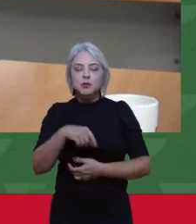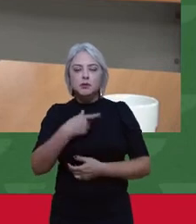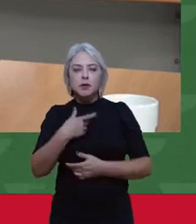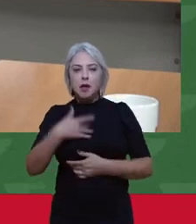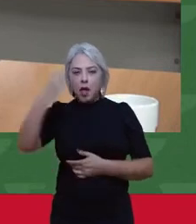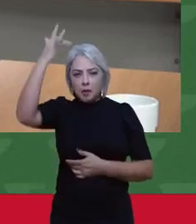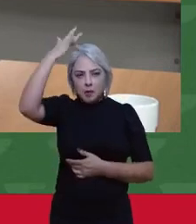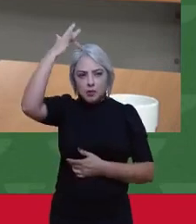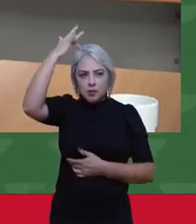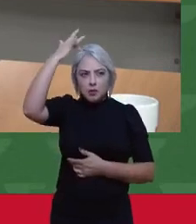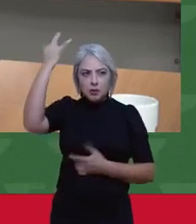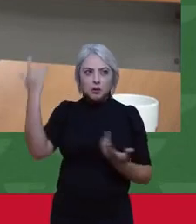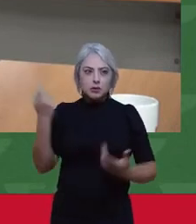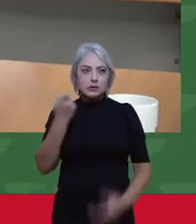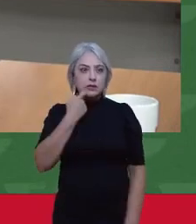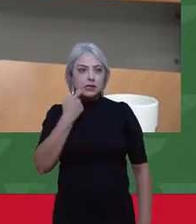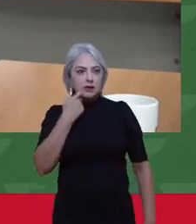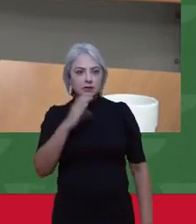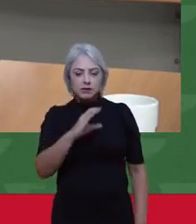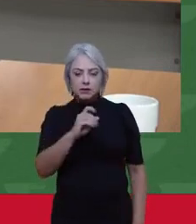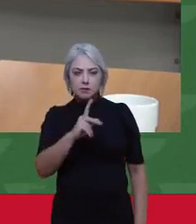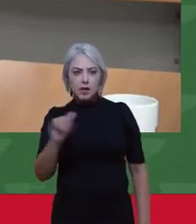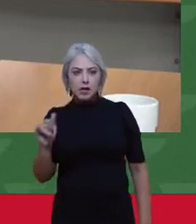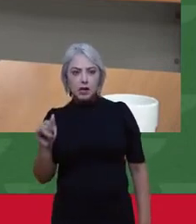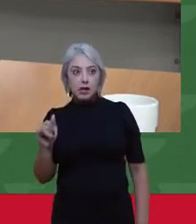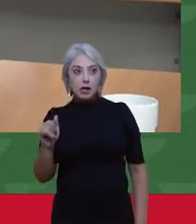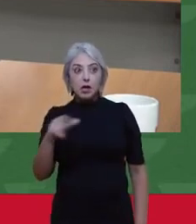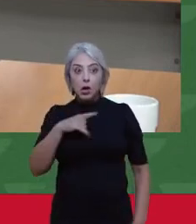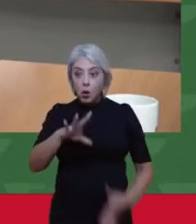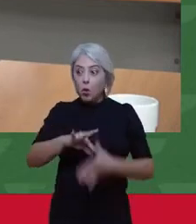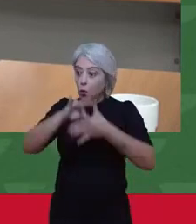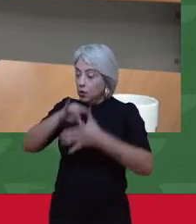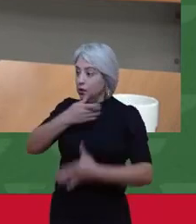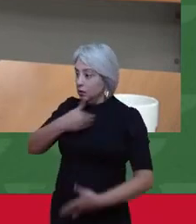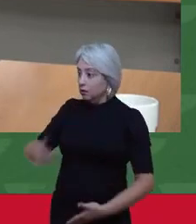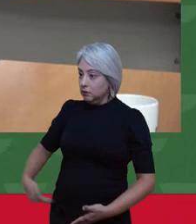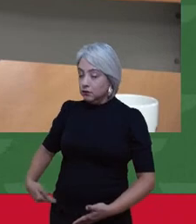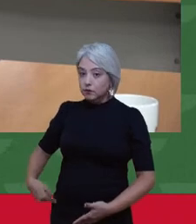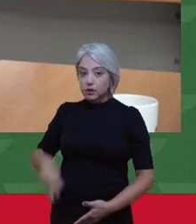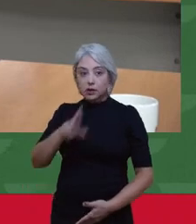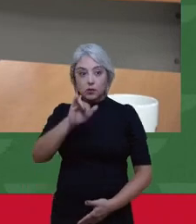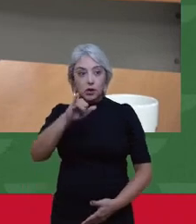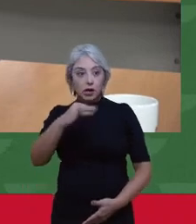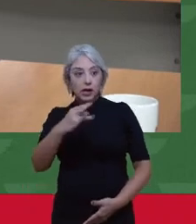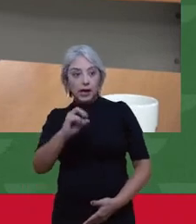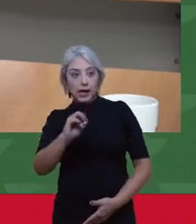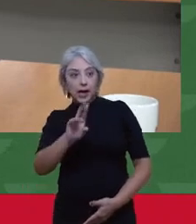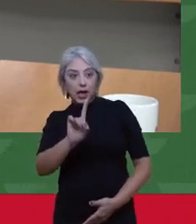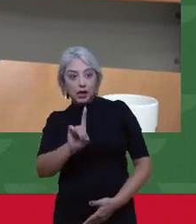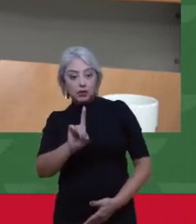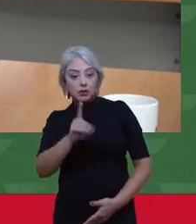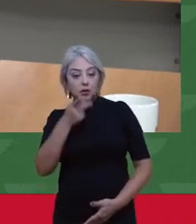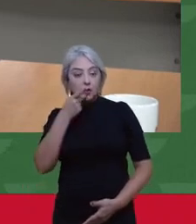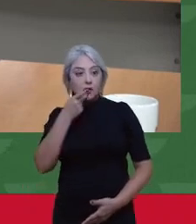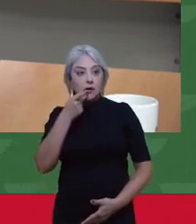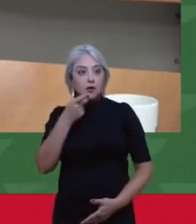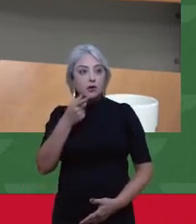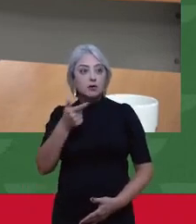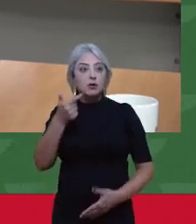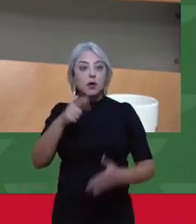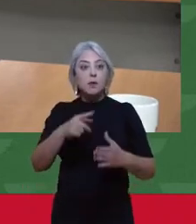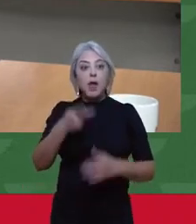escândalo revelado na sexta-feira na CPI, onde inclusive o líder do governo, Ricardo Barros, foi citado